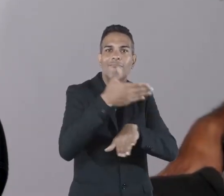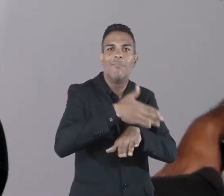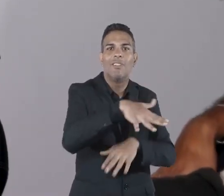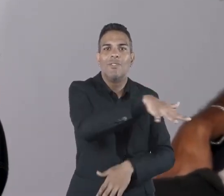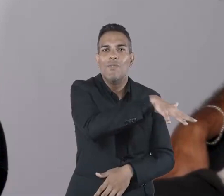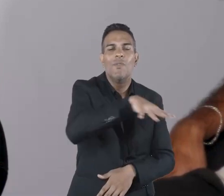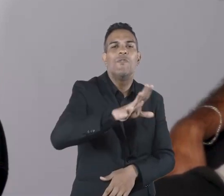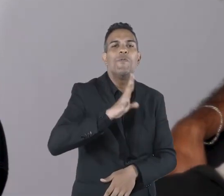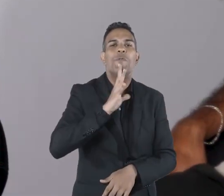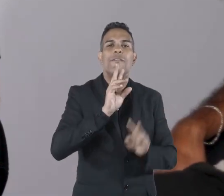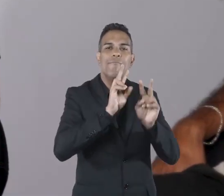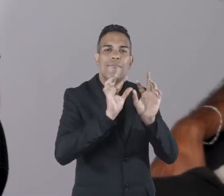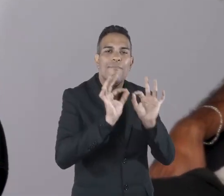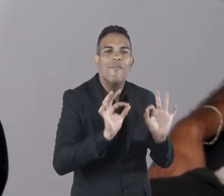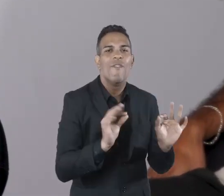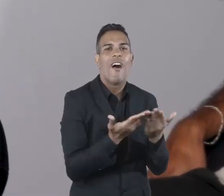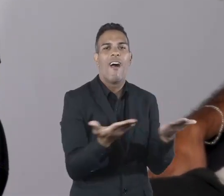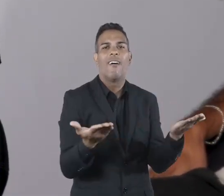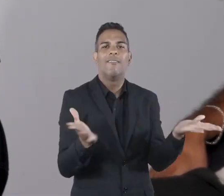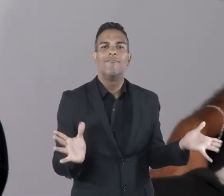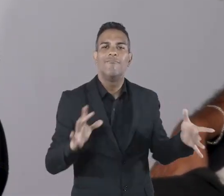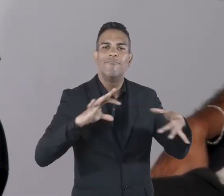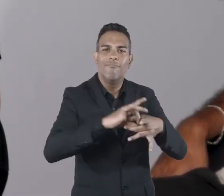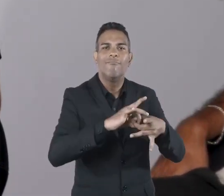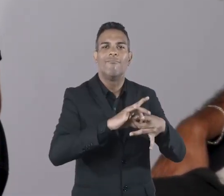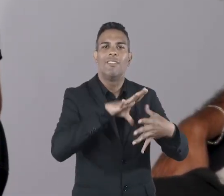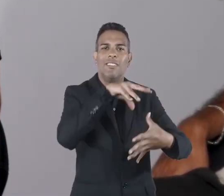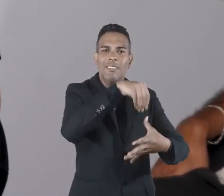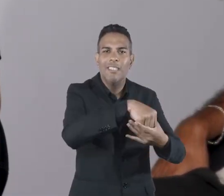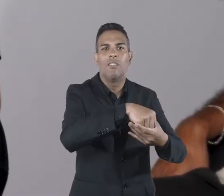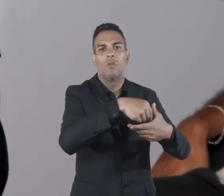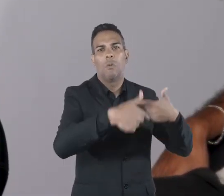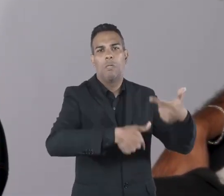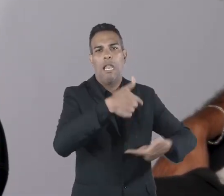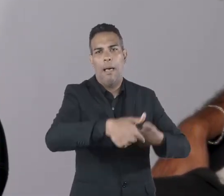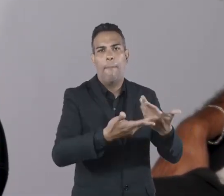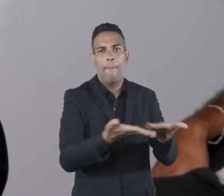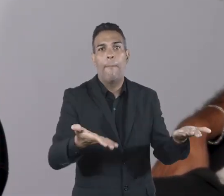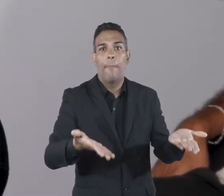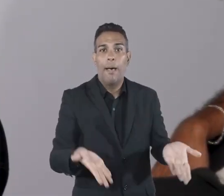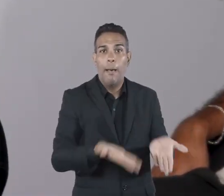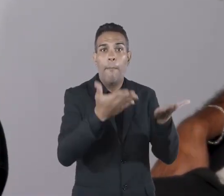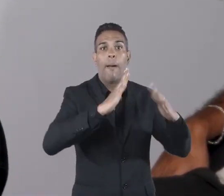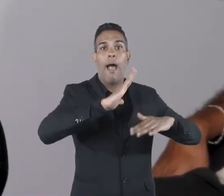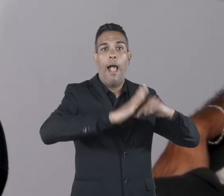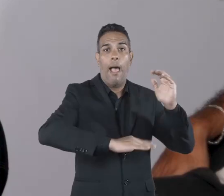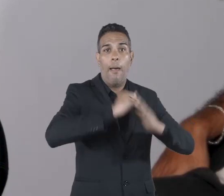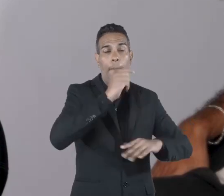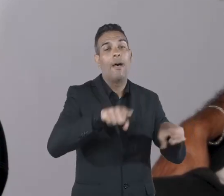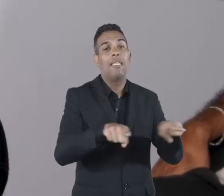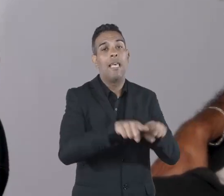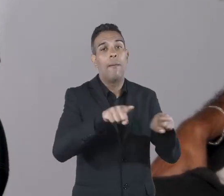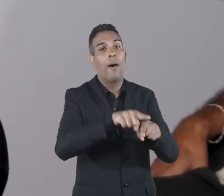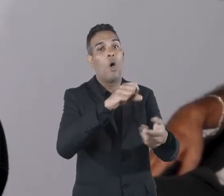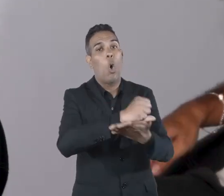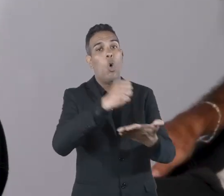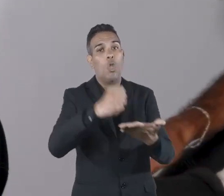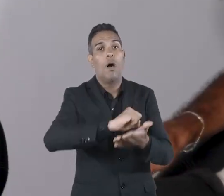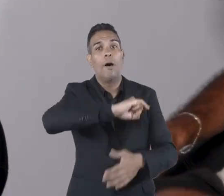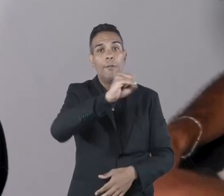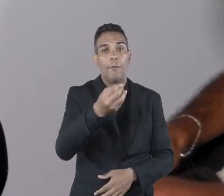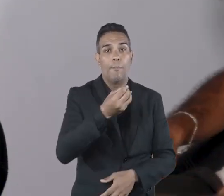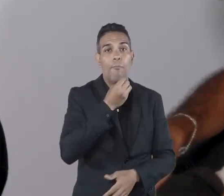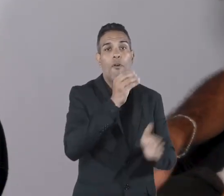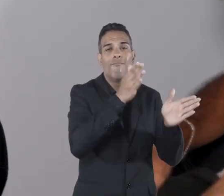que é a porta de entrada para o Abraço, que é uma maneira que a gente tem de integrar essas pessoas no mercado de trabalho. Então a gente capacita